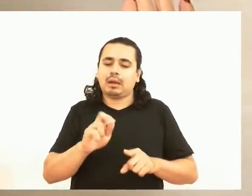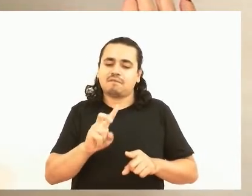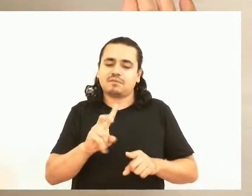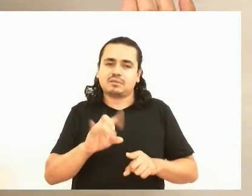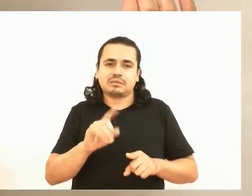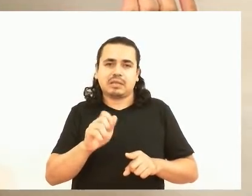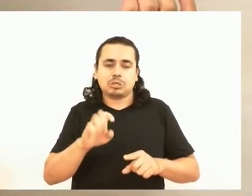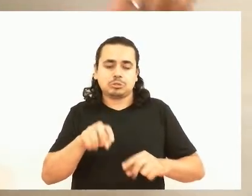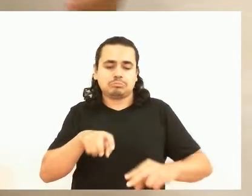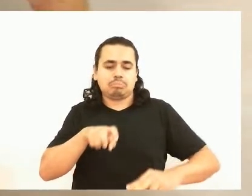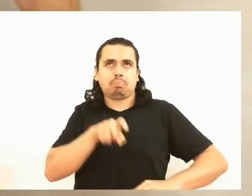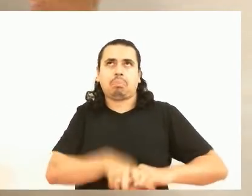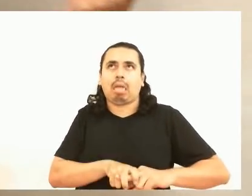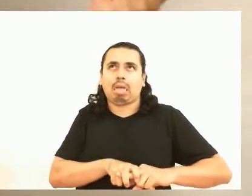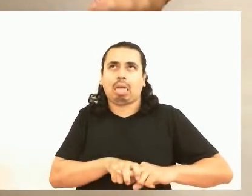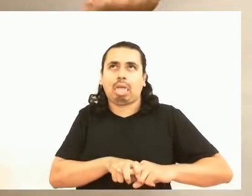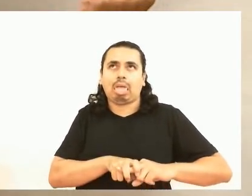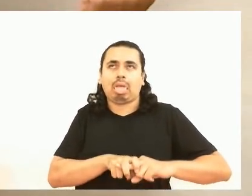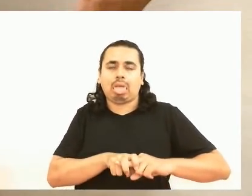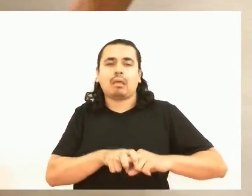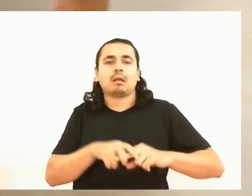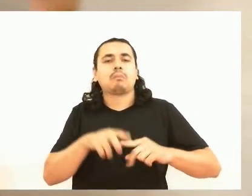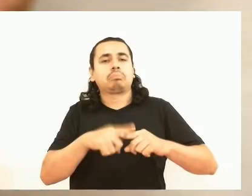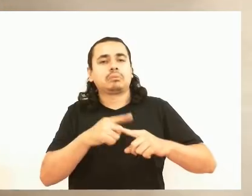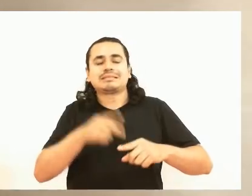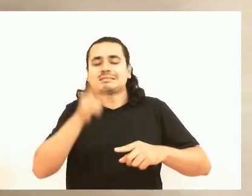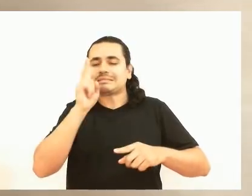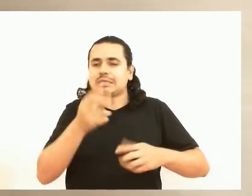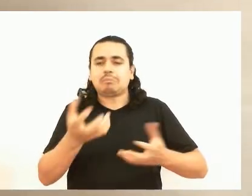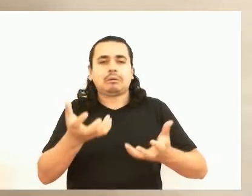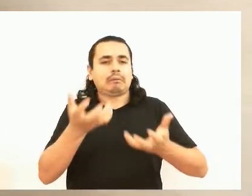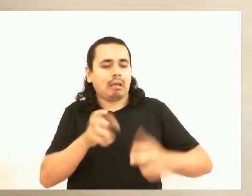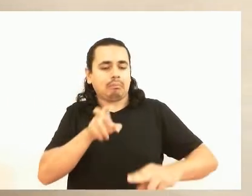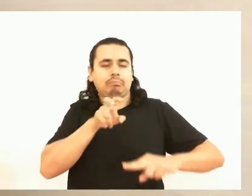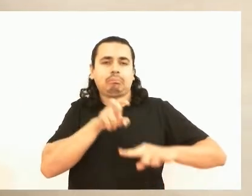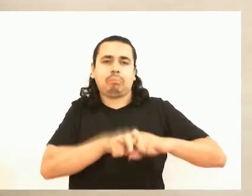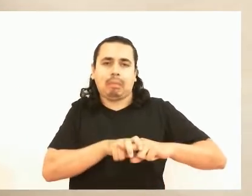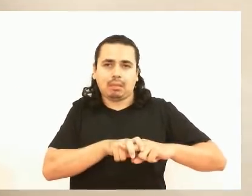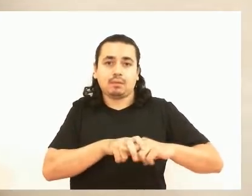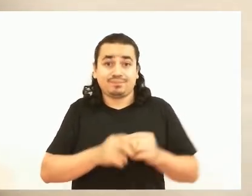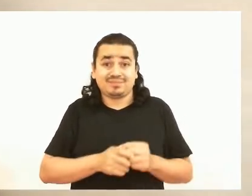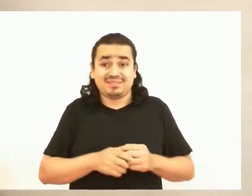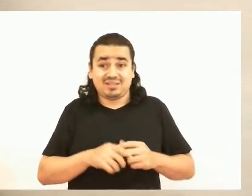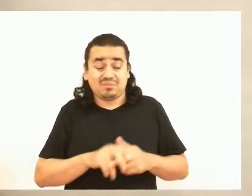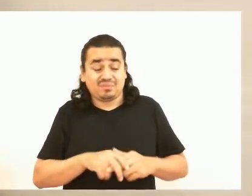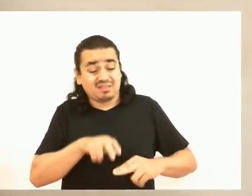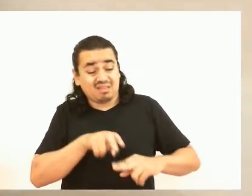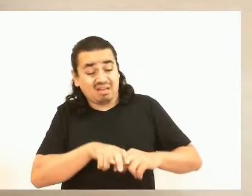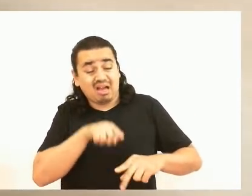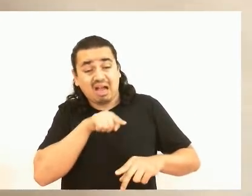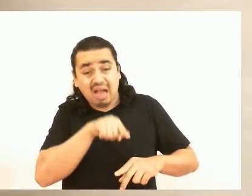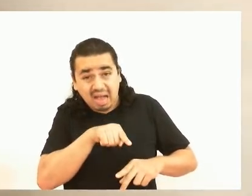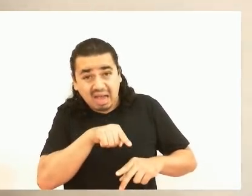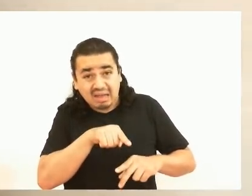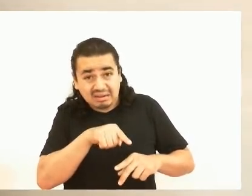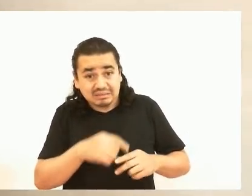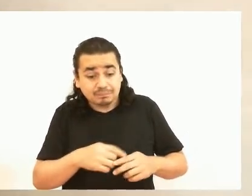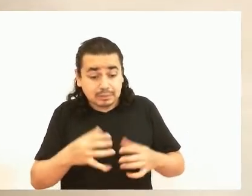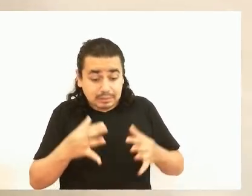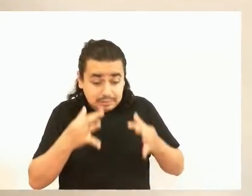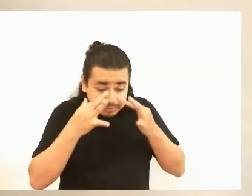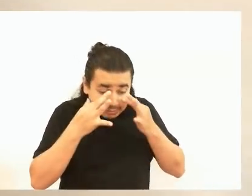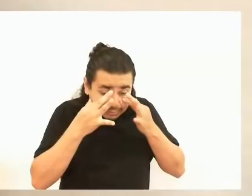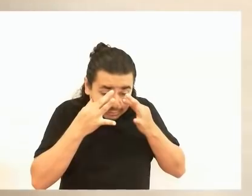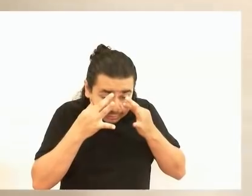escorregar porque a gravidade vai ganhar então esse apoio ativo é essa atenção à